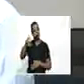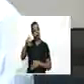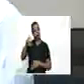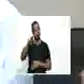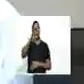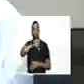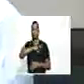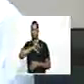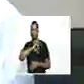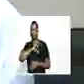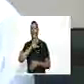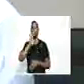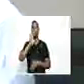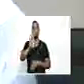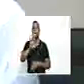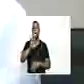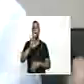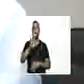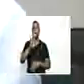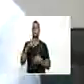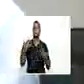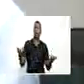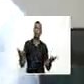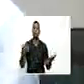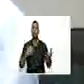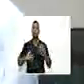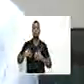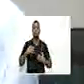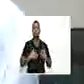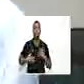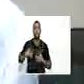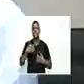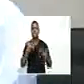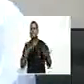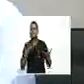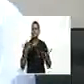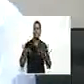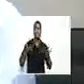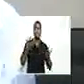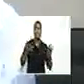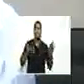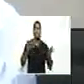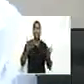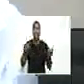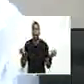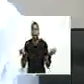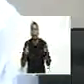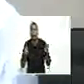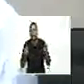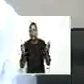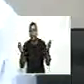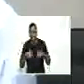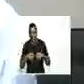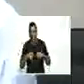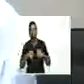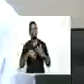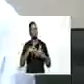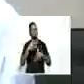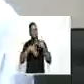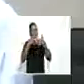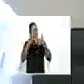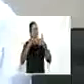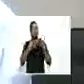só que vendo aqui um sinal de que poderia conseguir esse avanço